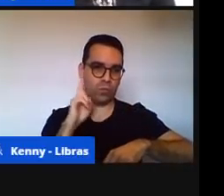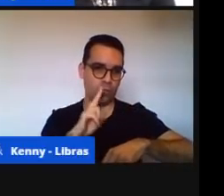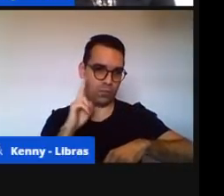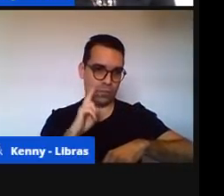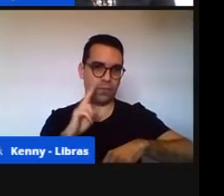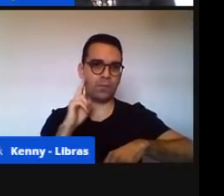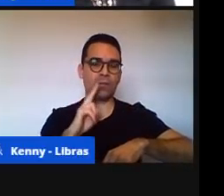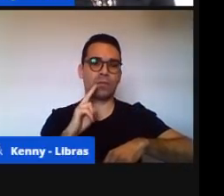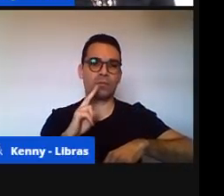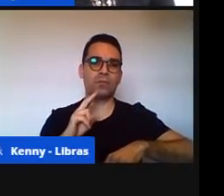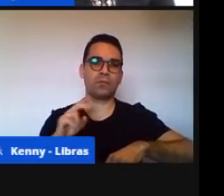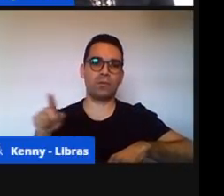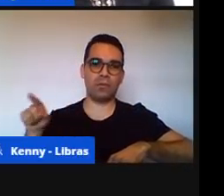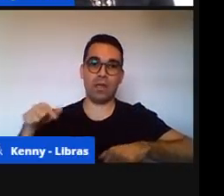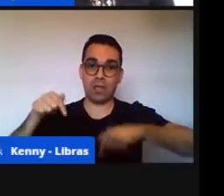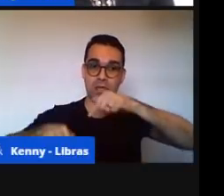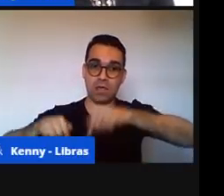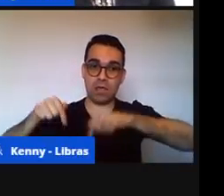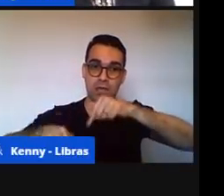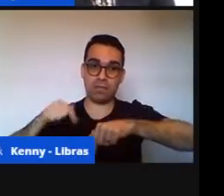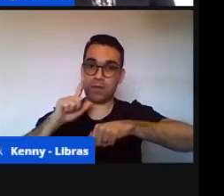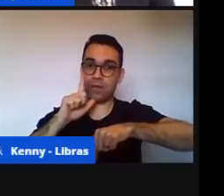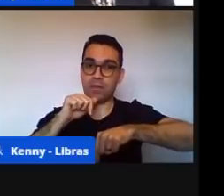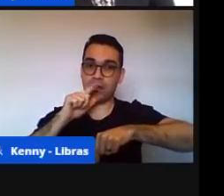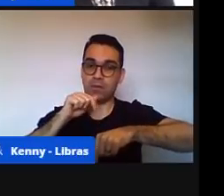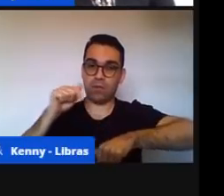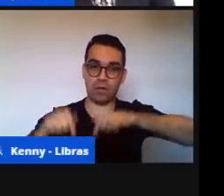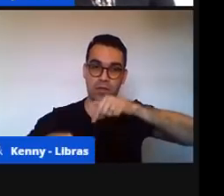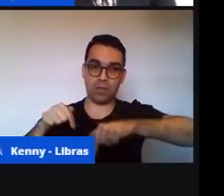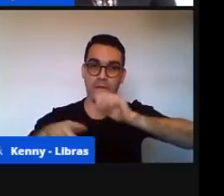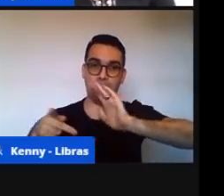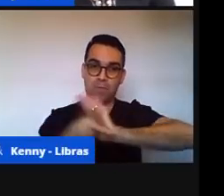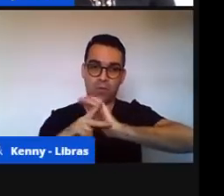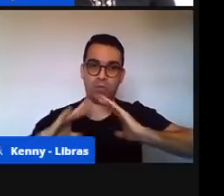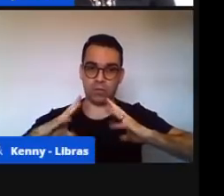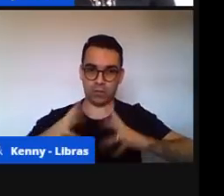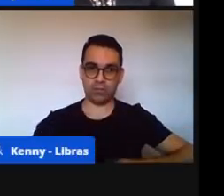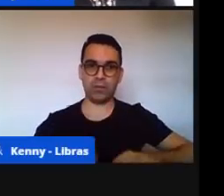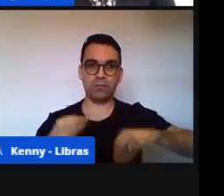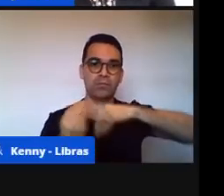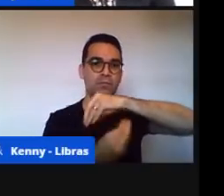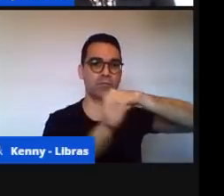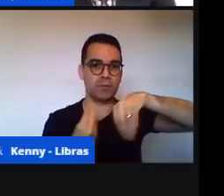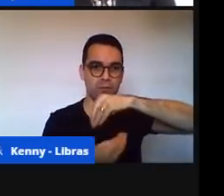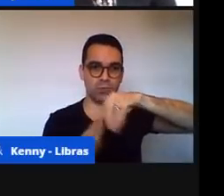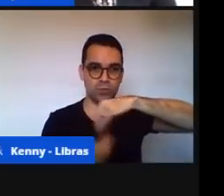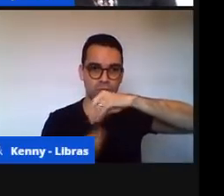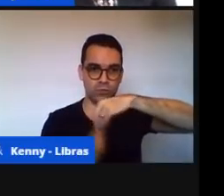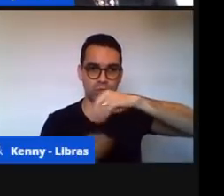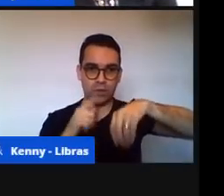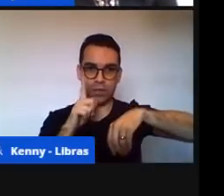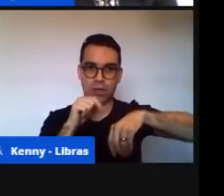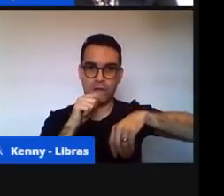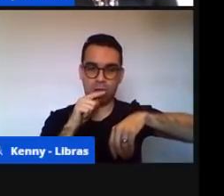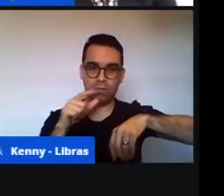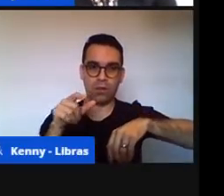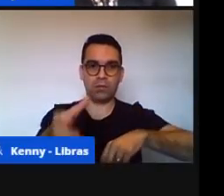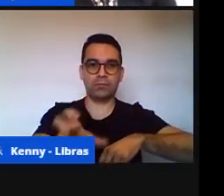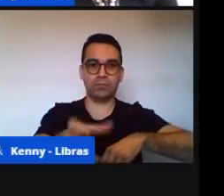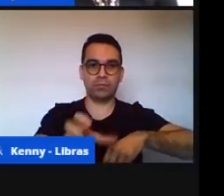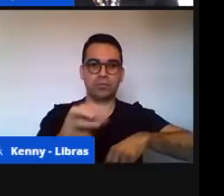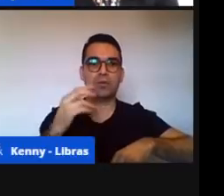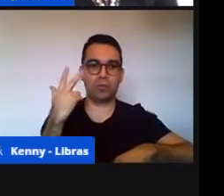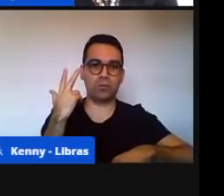a forma correta de ser utilizada, de garantir a desinfecção daquele ambiente ou daquele alimento, sem causar nenhum